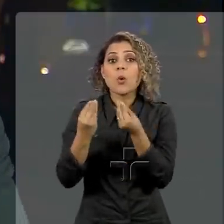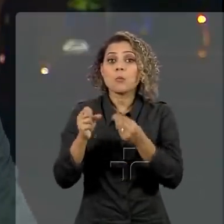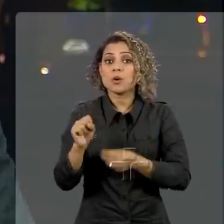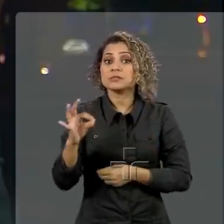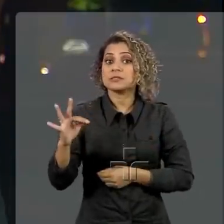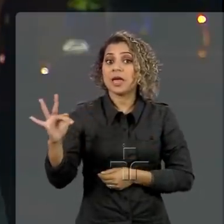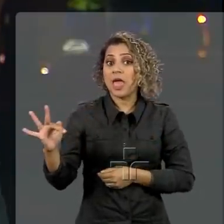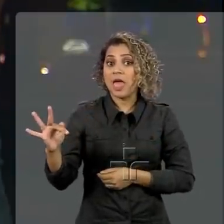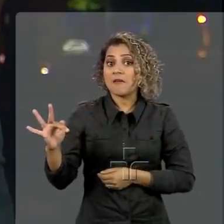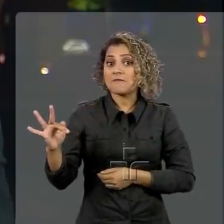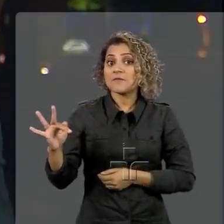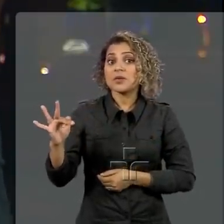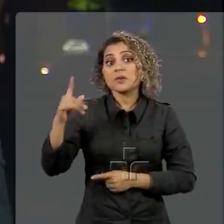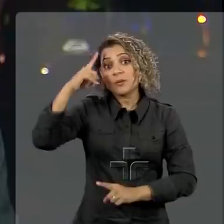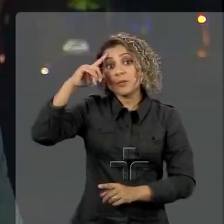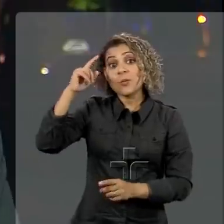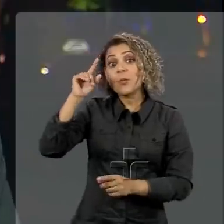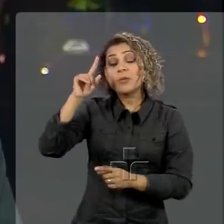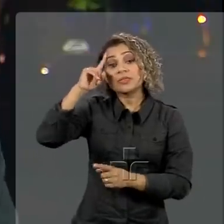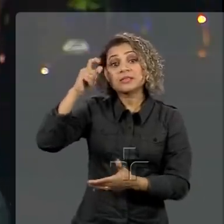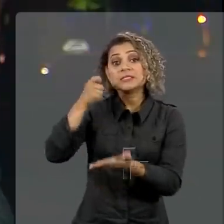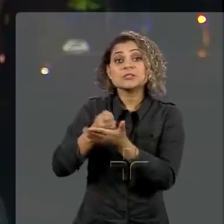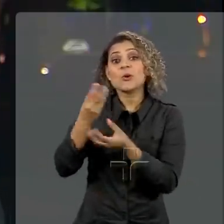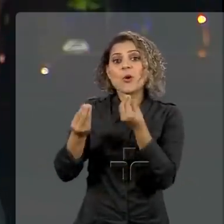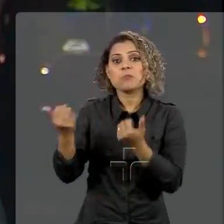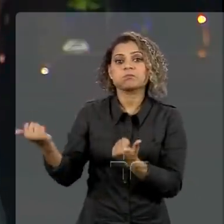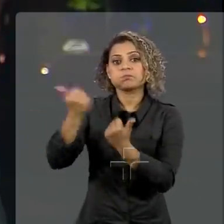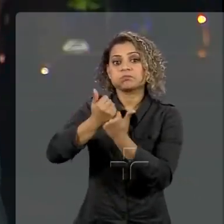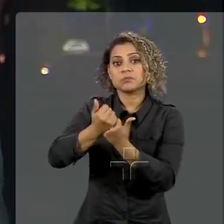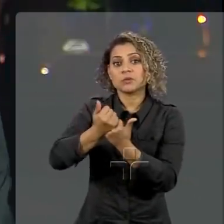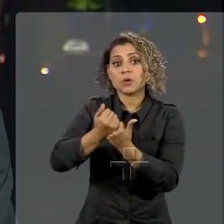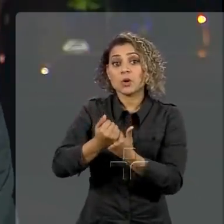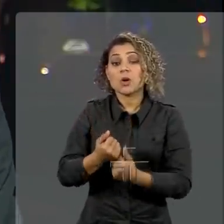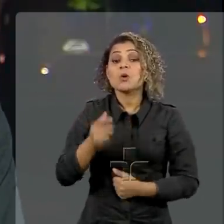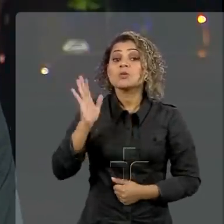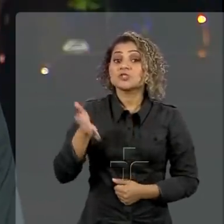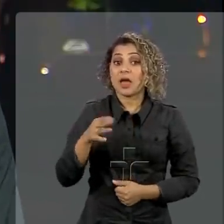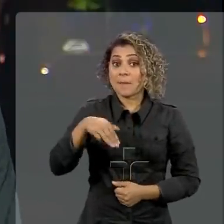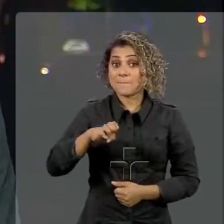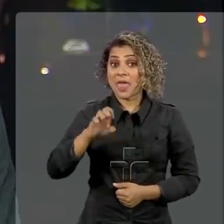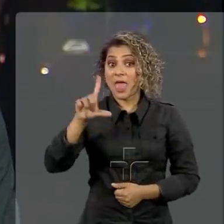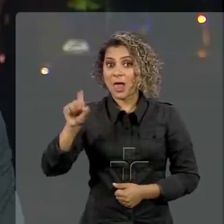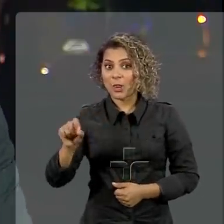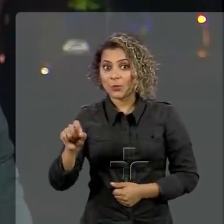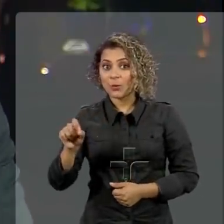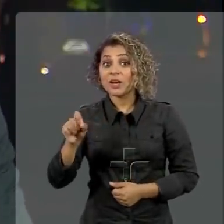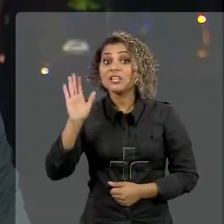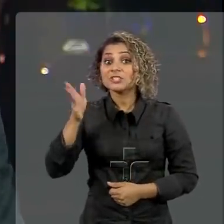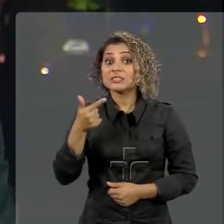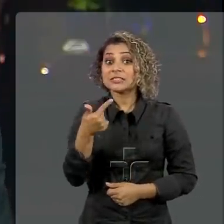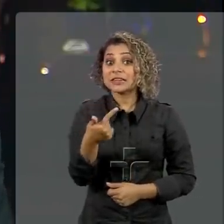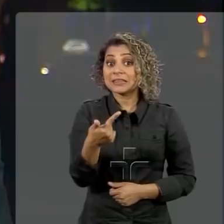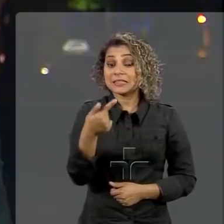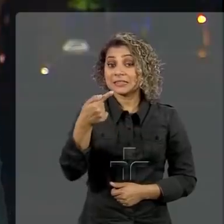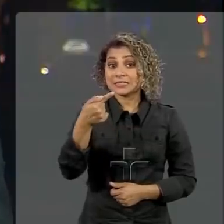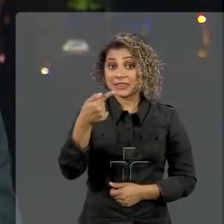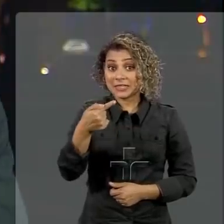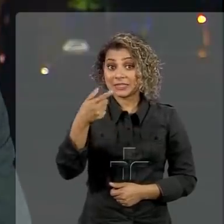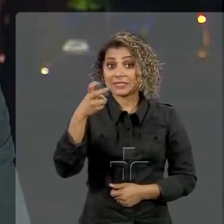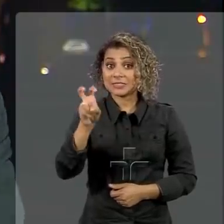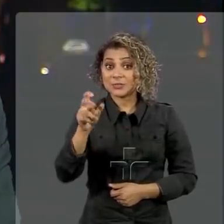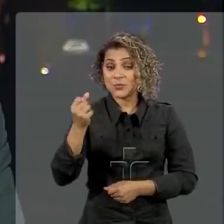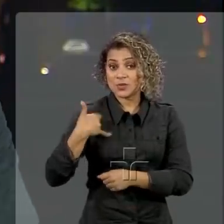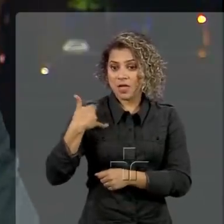Supremo Tribunal Federal. Daqui a 2 anos, o ministro mais antigo, Celso de Mello, completa 75 anos e